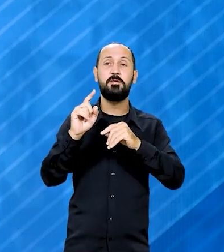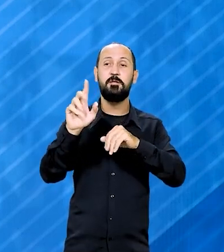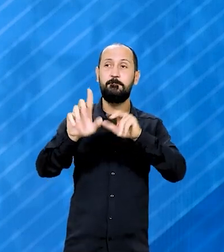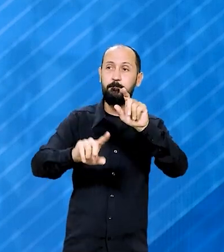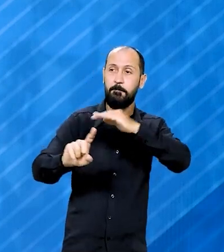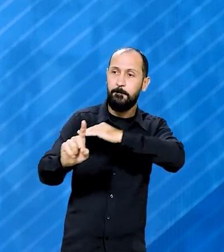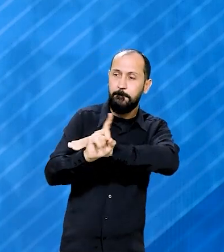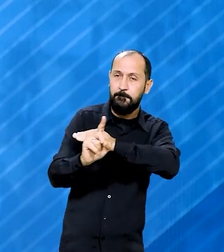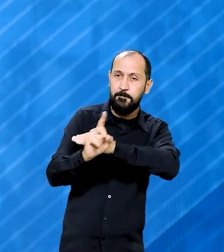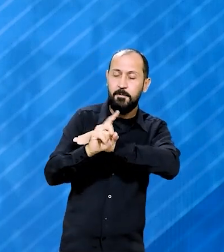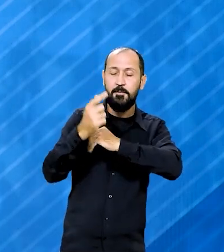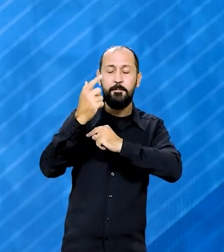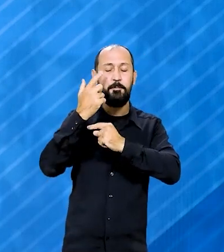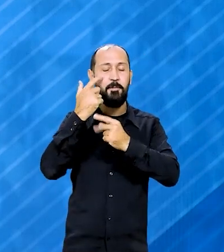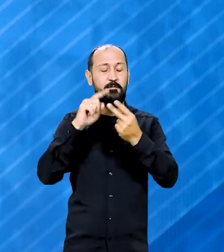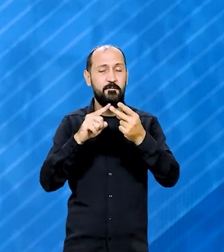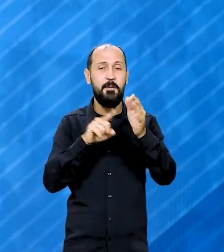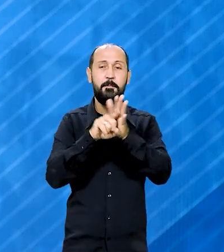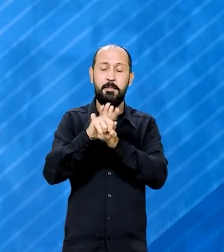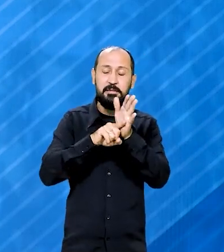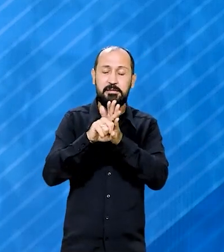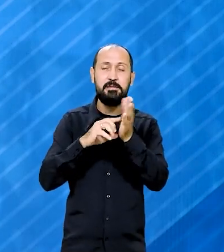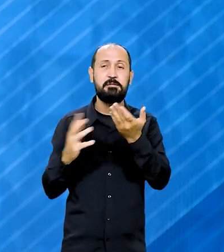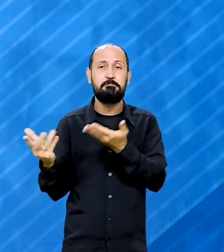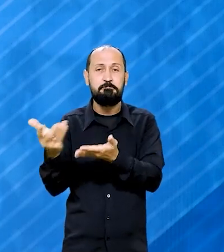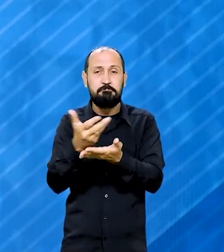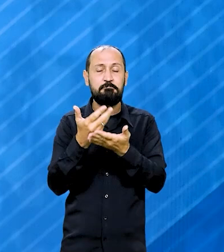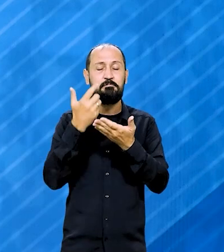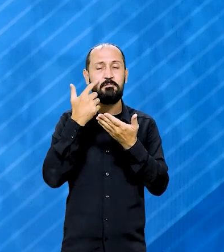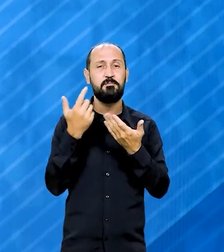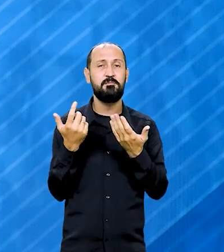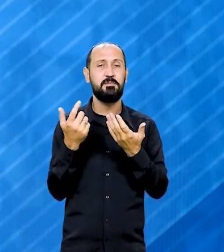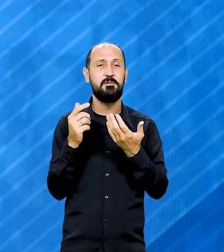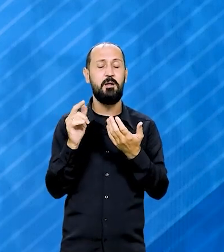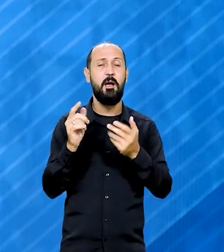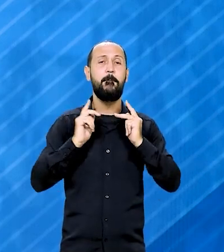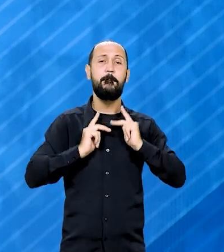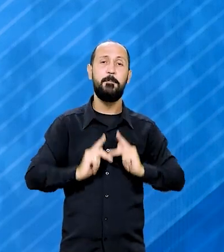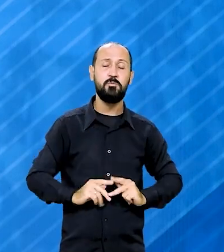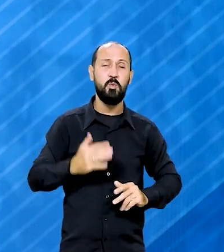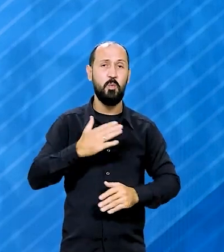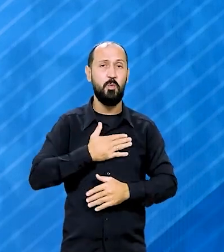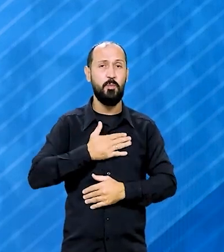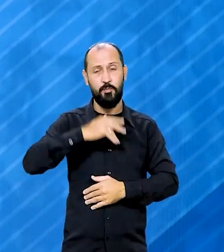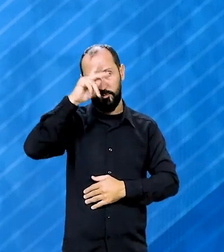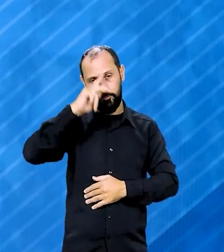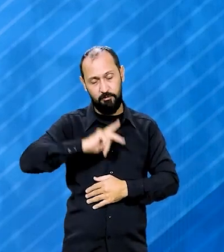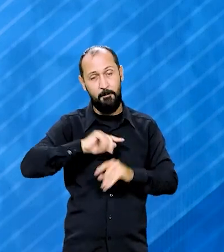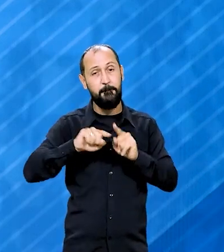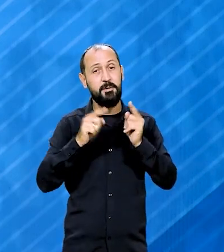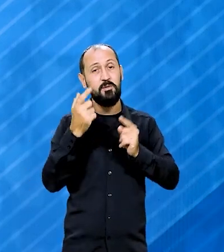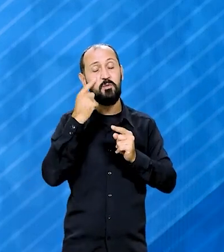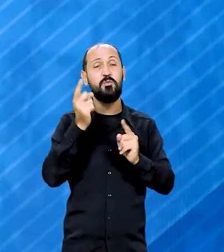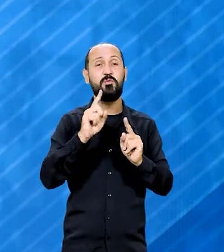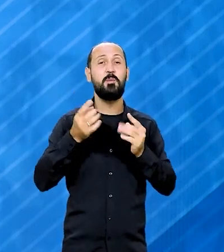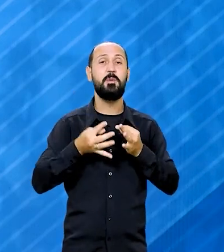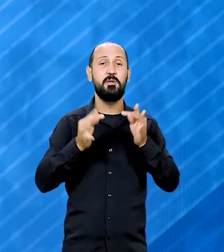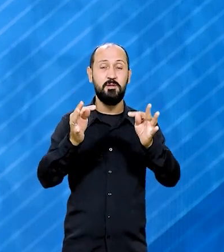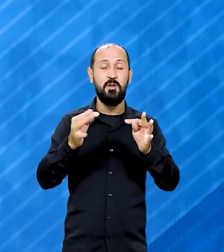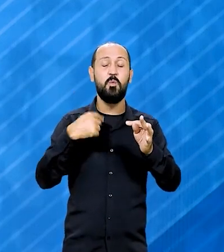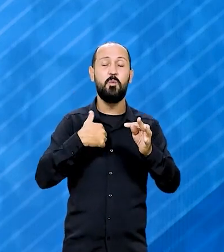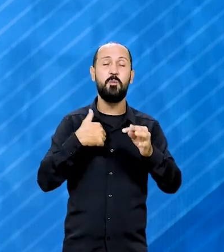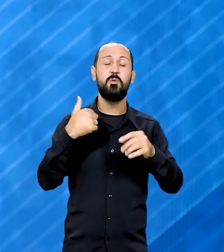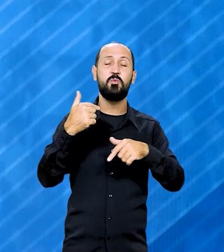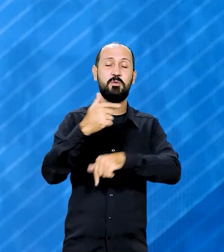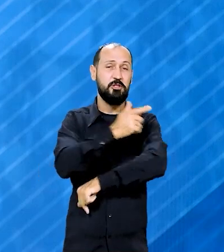para captação, né, de recepção de clientes, verificação, pesquisa e mapeamento, se posicionar como profissional, mas ele